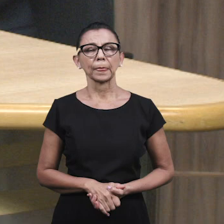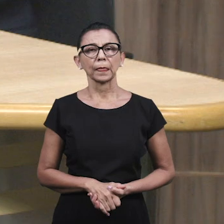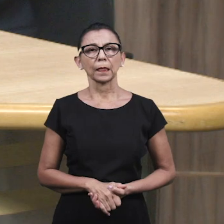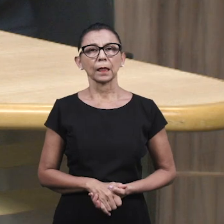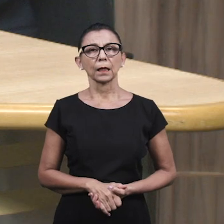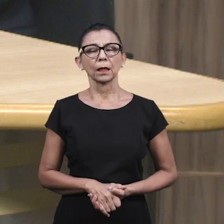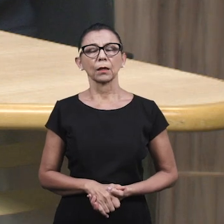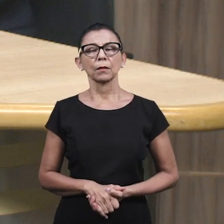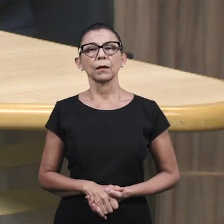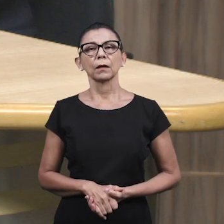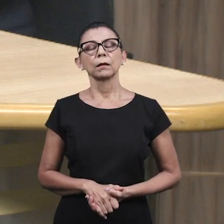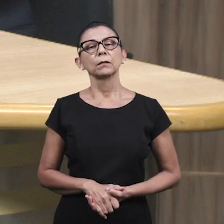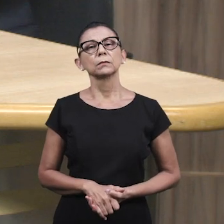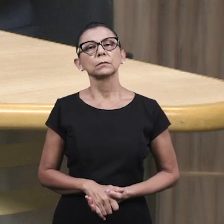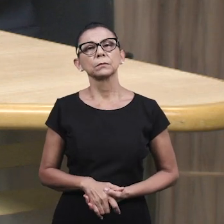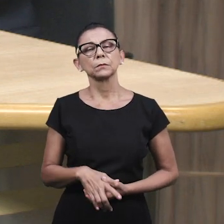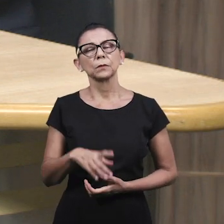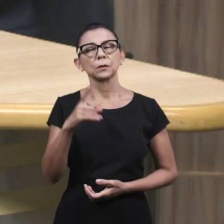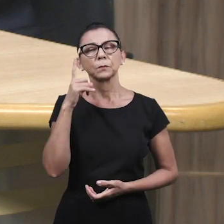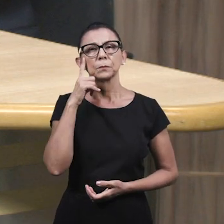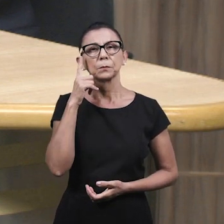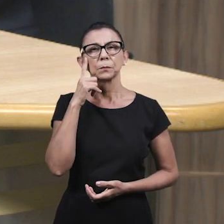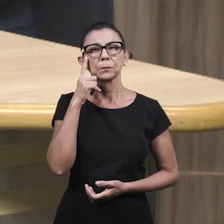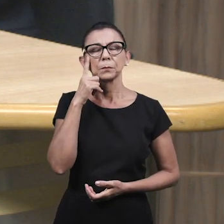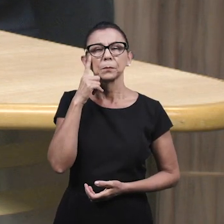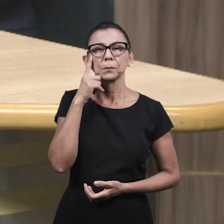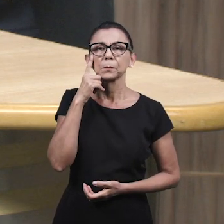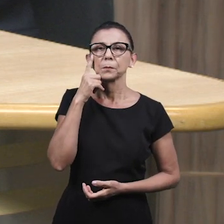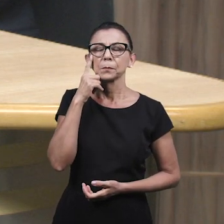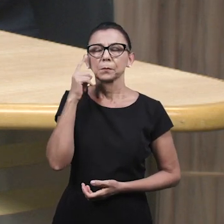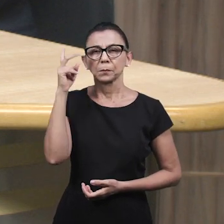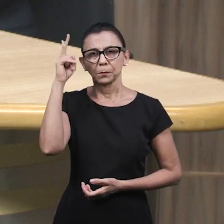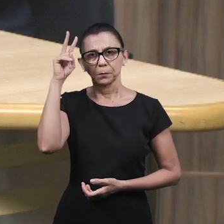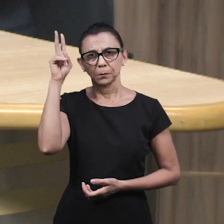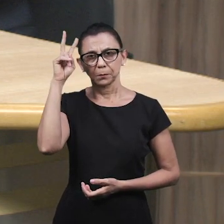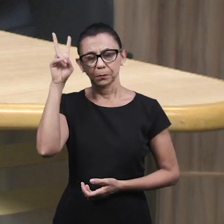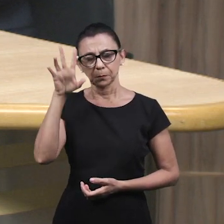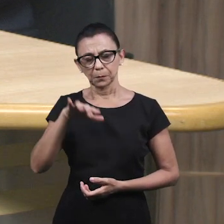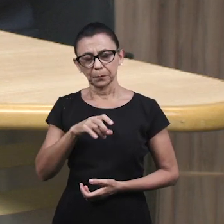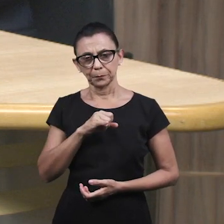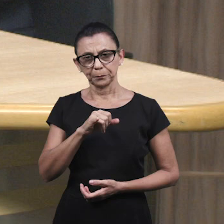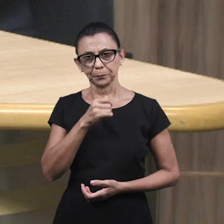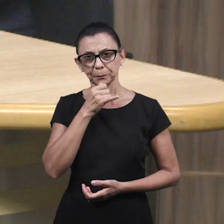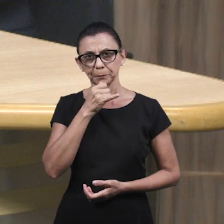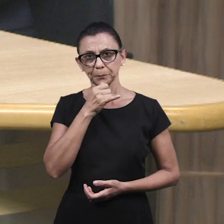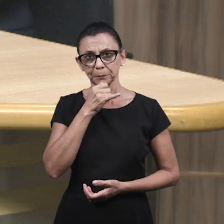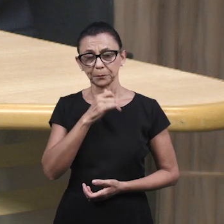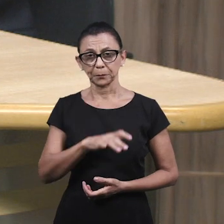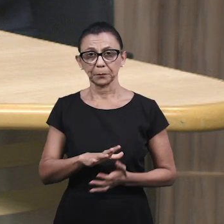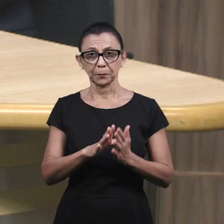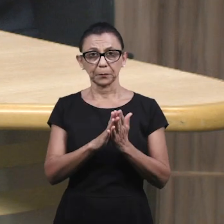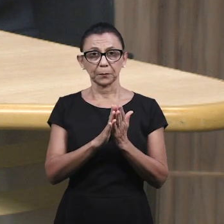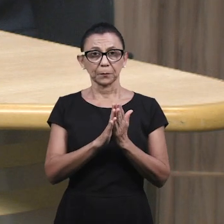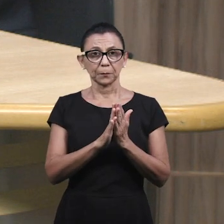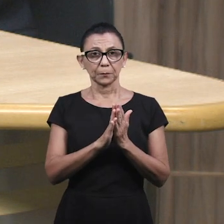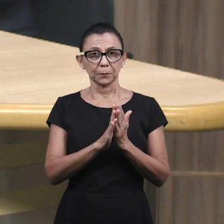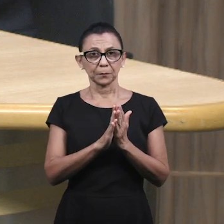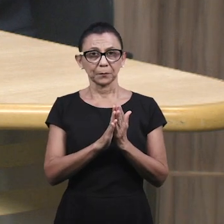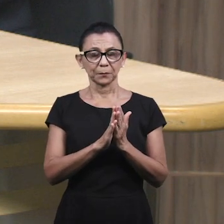Vamos pegar um pouquinho da história para ver. Se você ler a